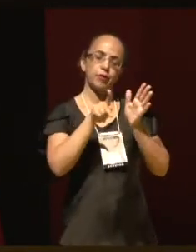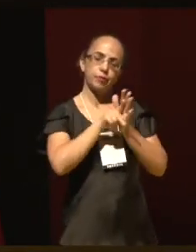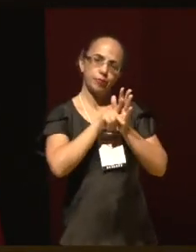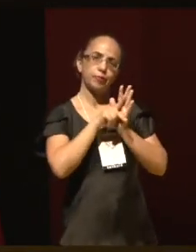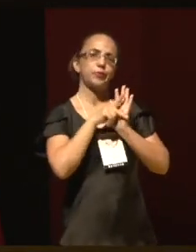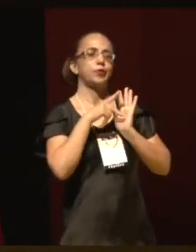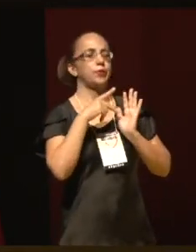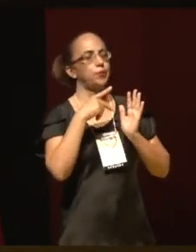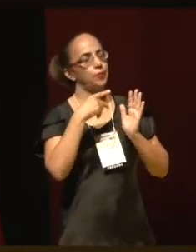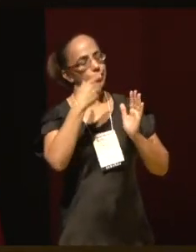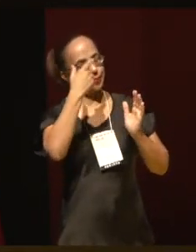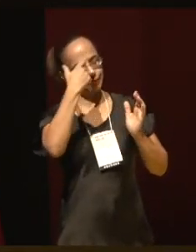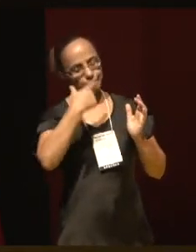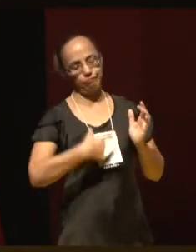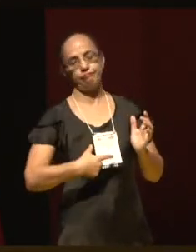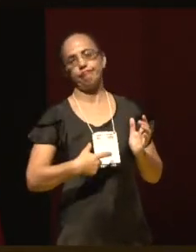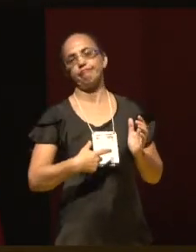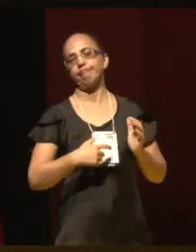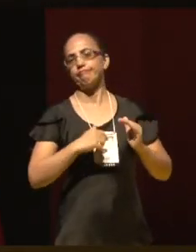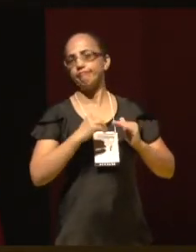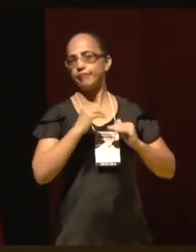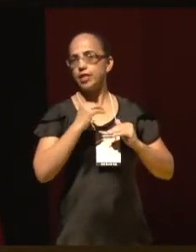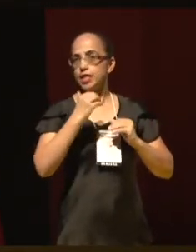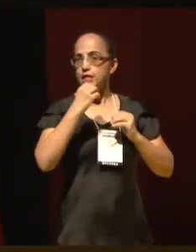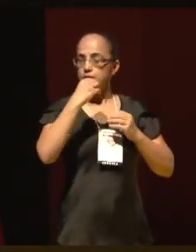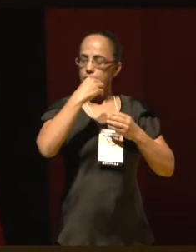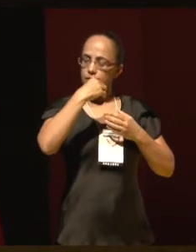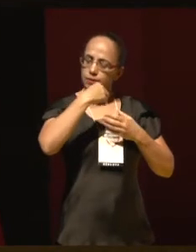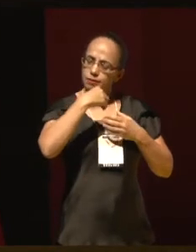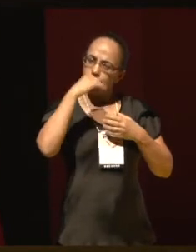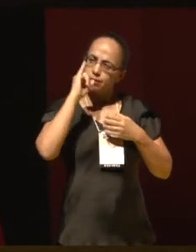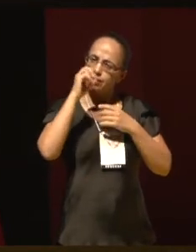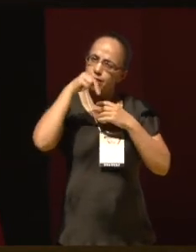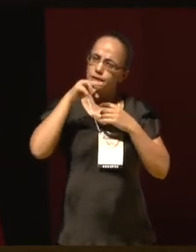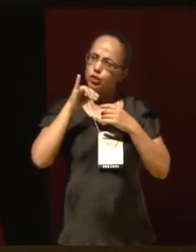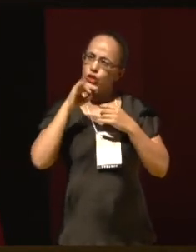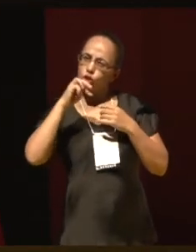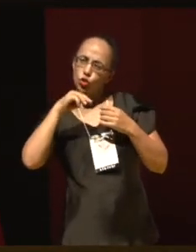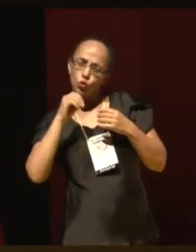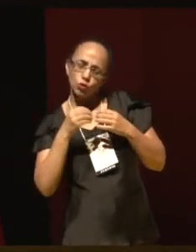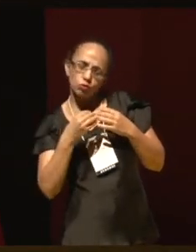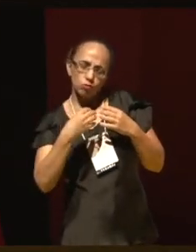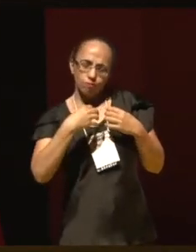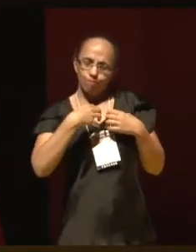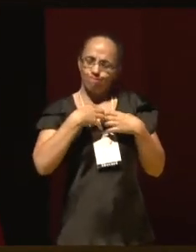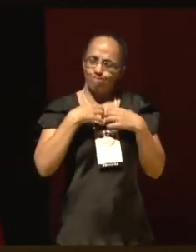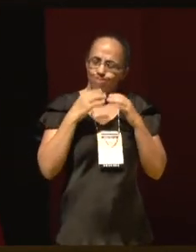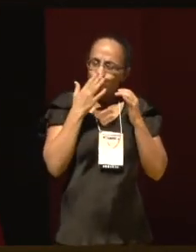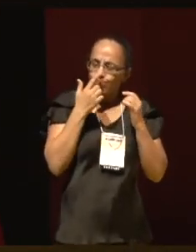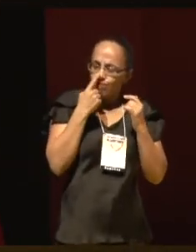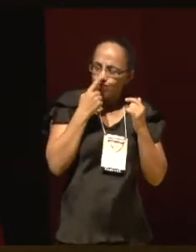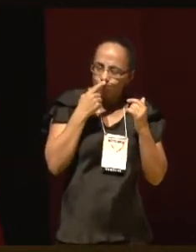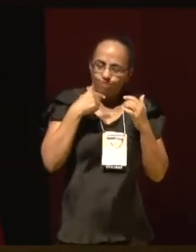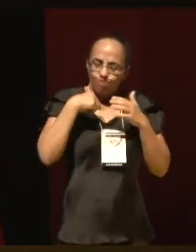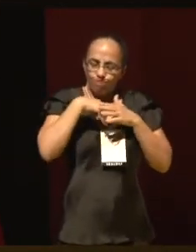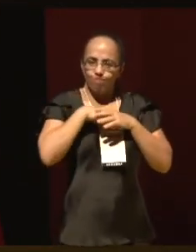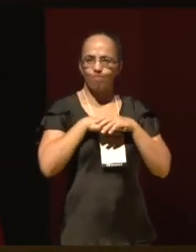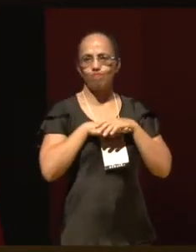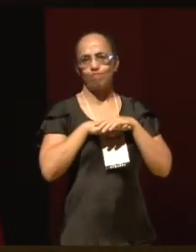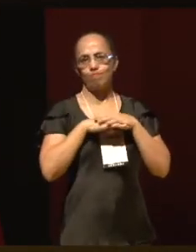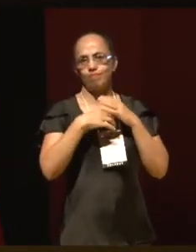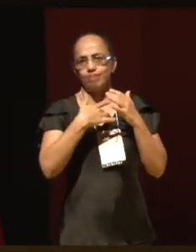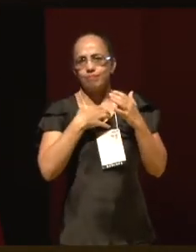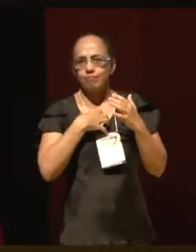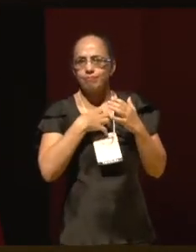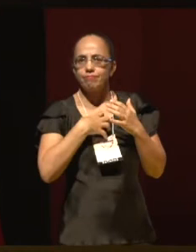Falta trabalho íntimo. E o terceiro,